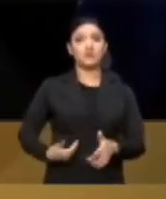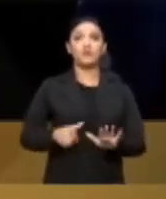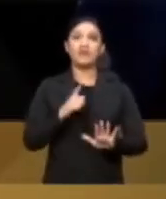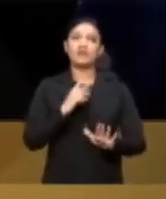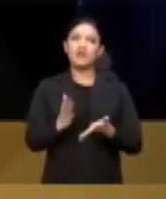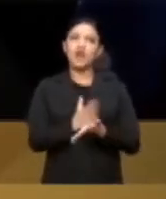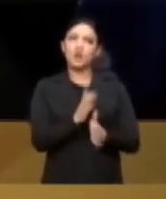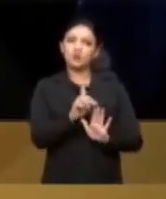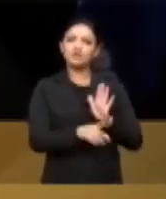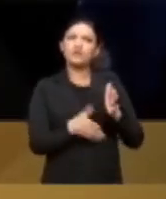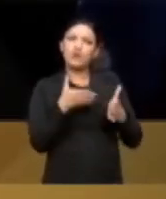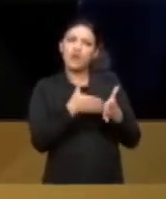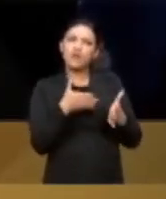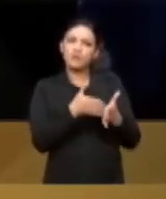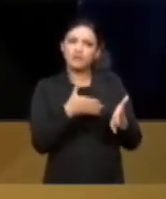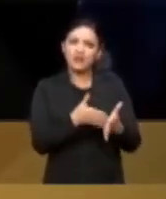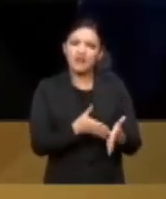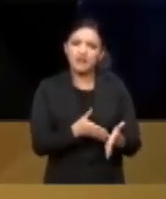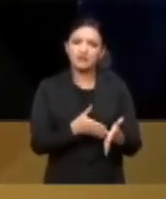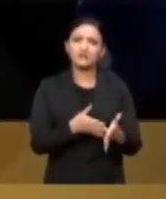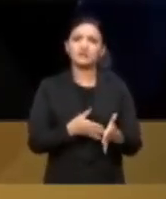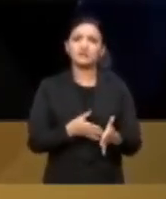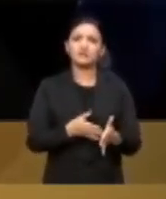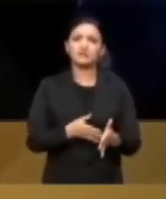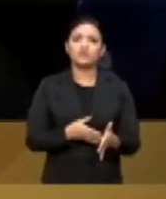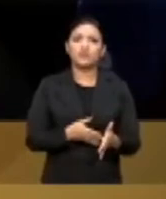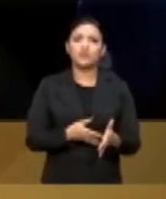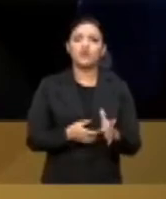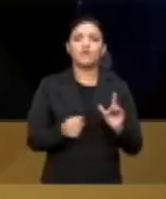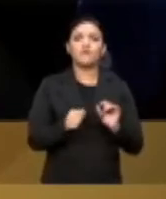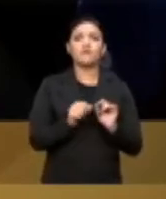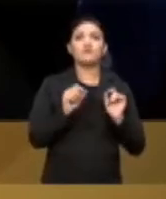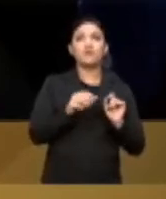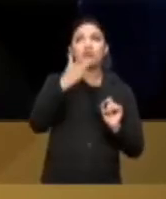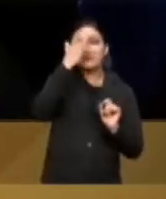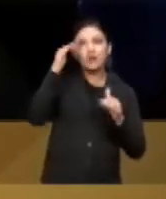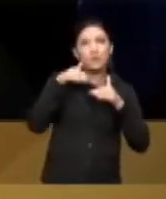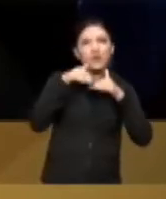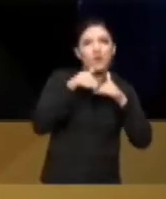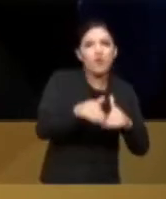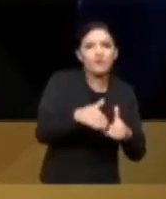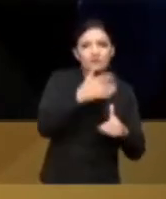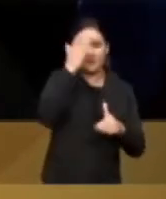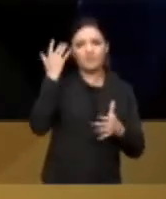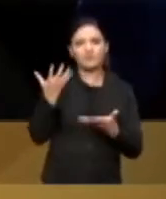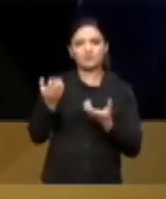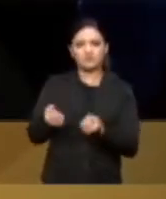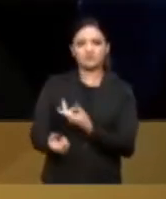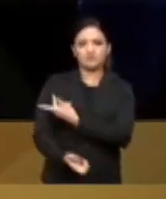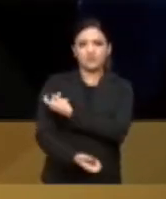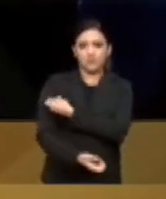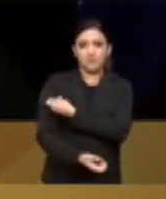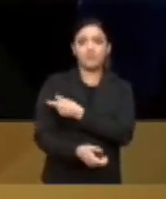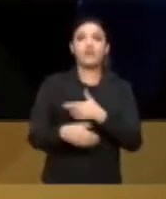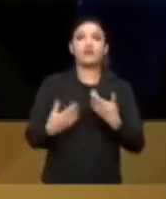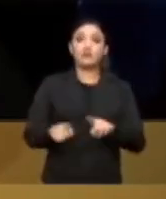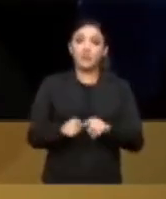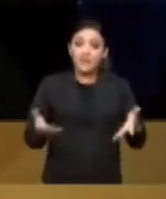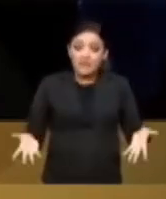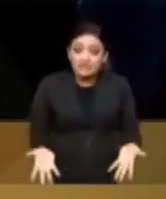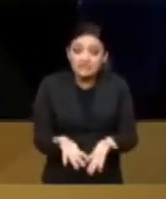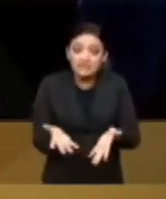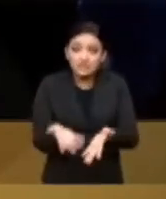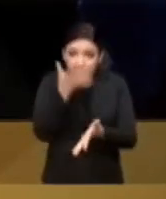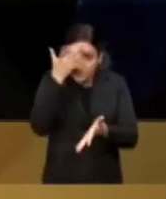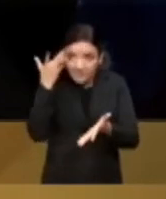certos direitos, desestimulando a adesão à vacinação, e, de outro, incentivam o cidadão a aderir à campanha